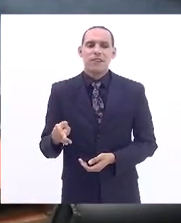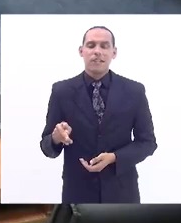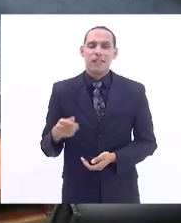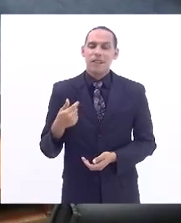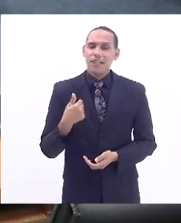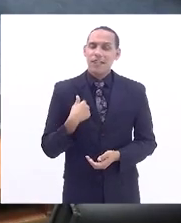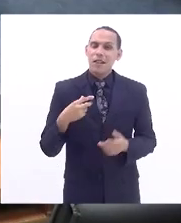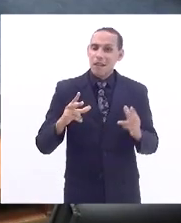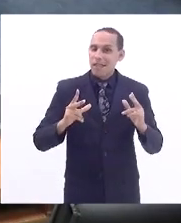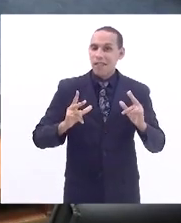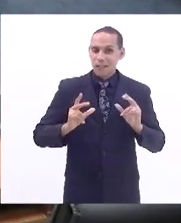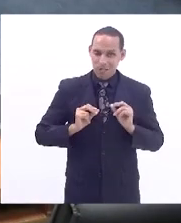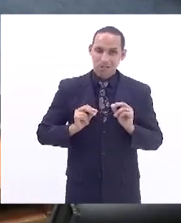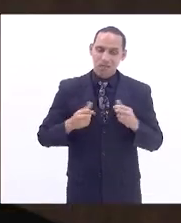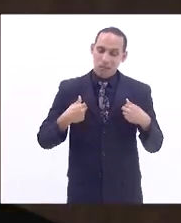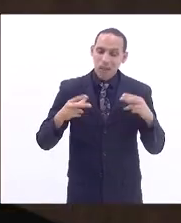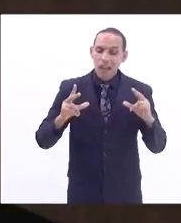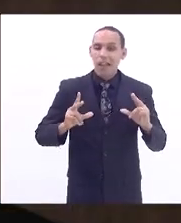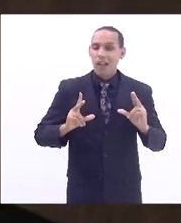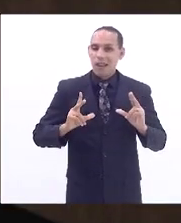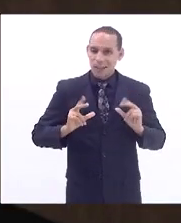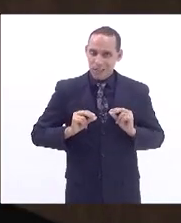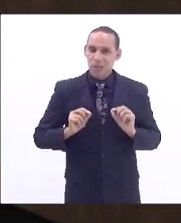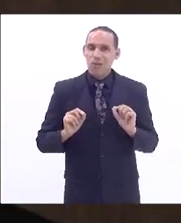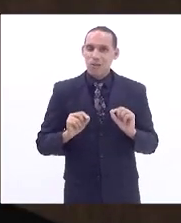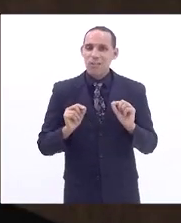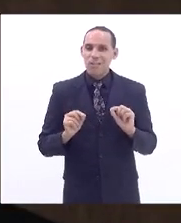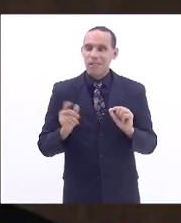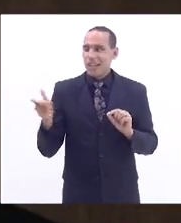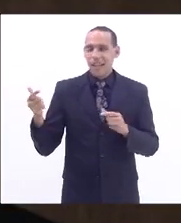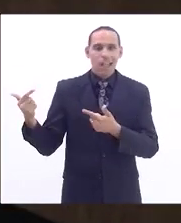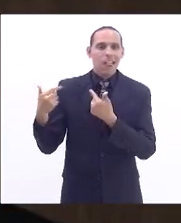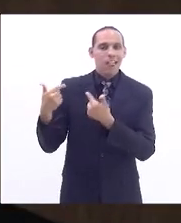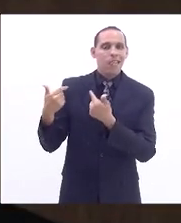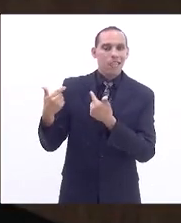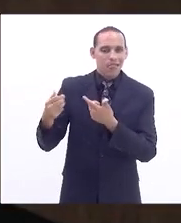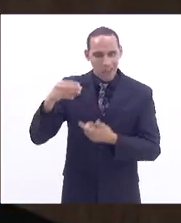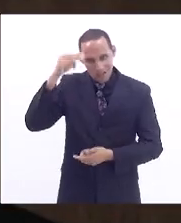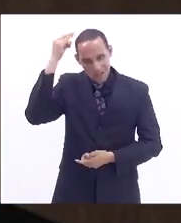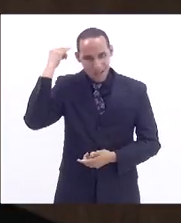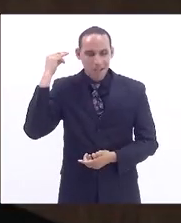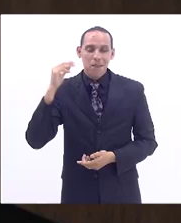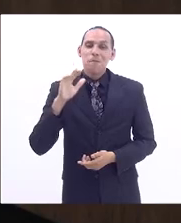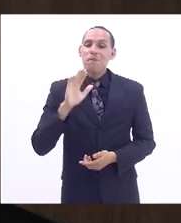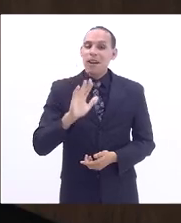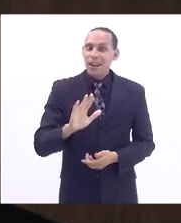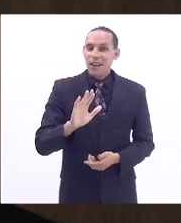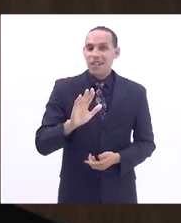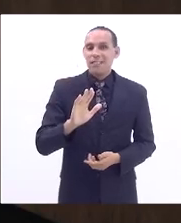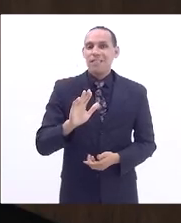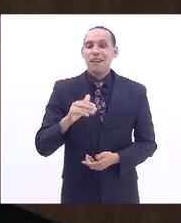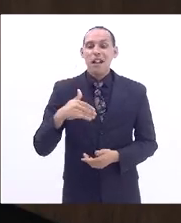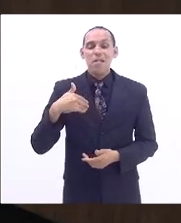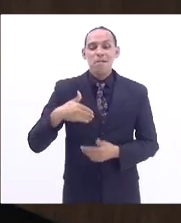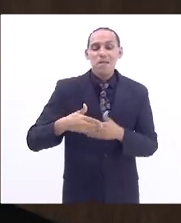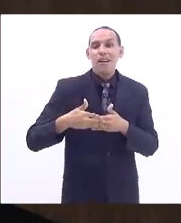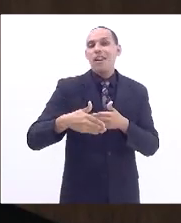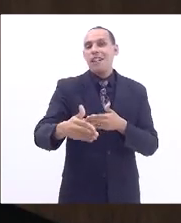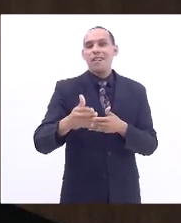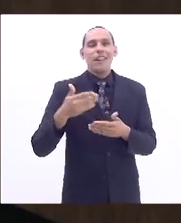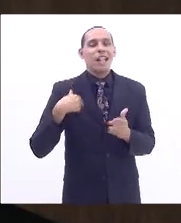eu mereço eu mereço águas ação Deputado Márcio Pacheco mas daqui para frente também